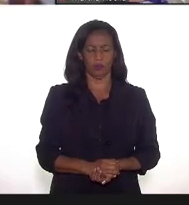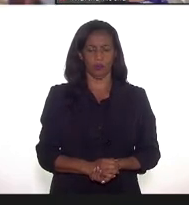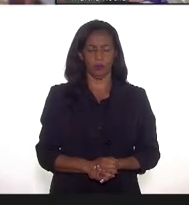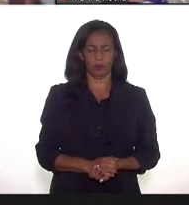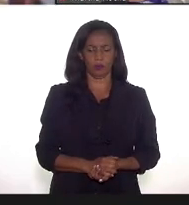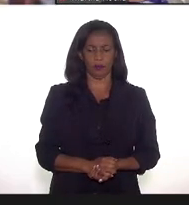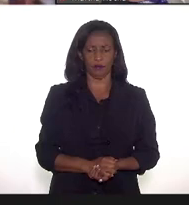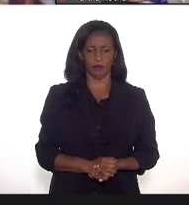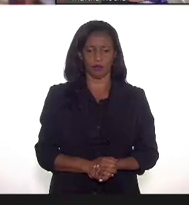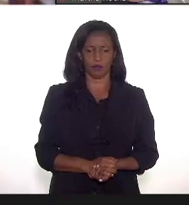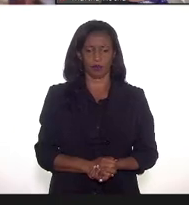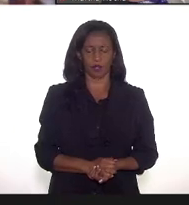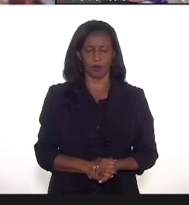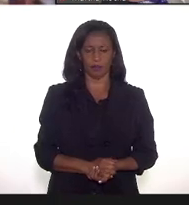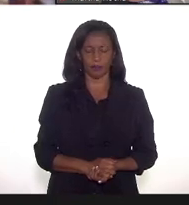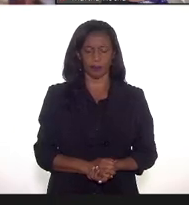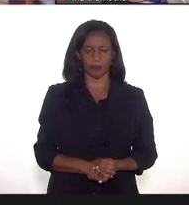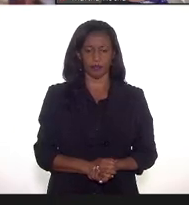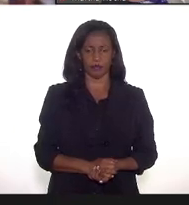Pronto.